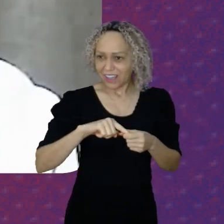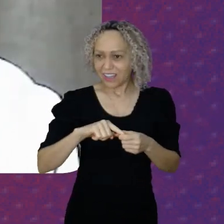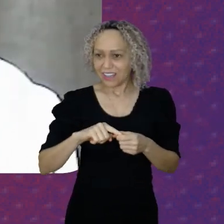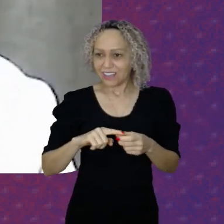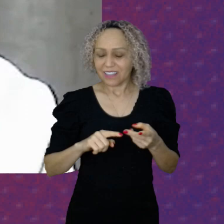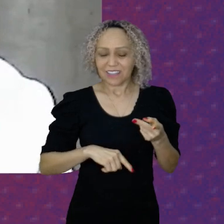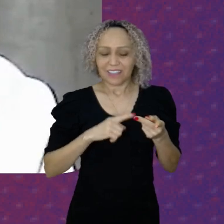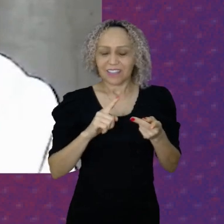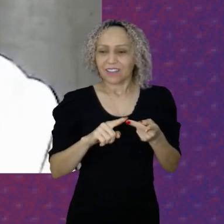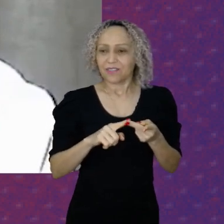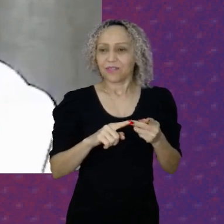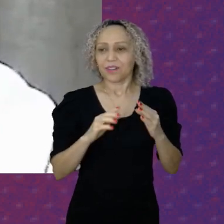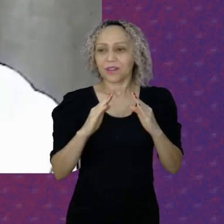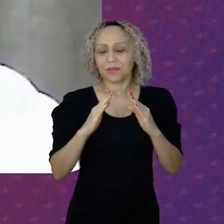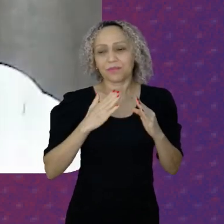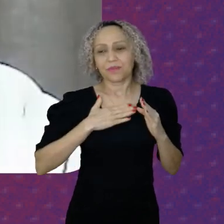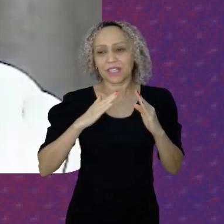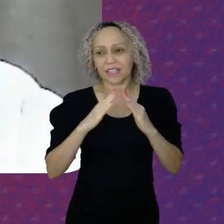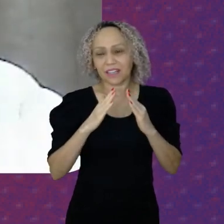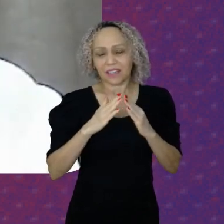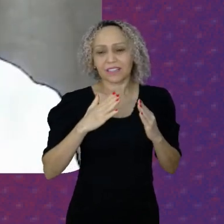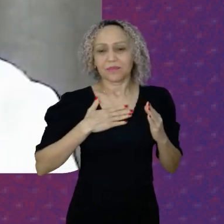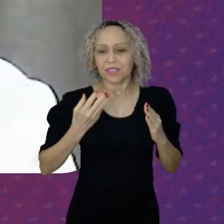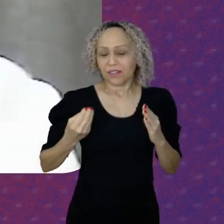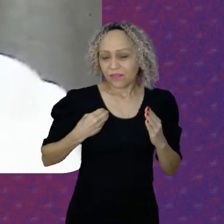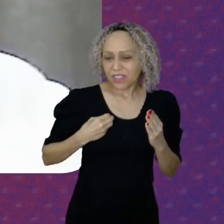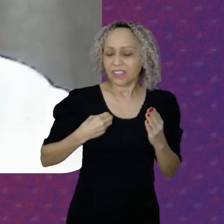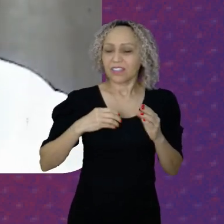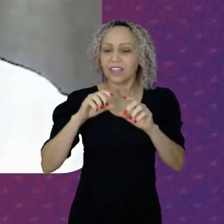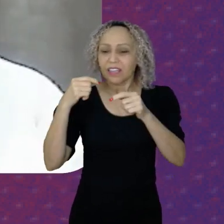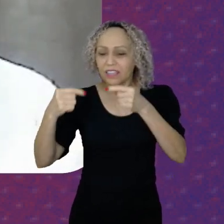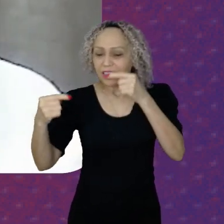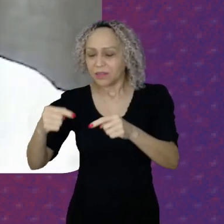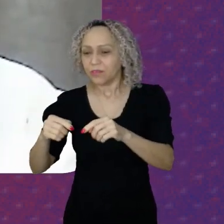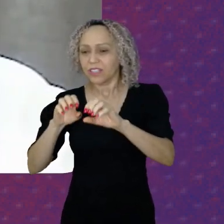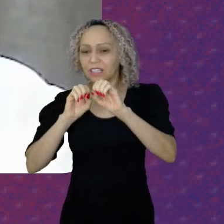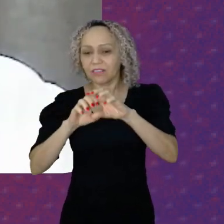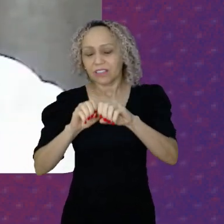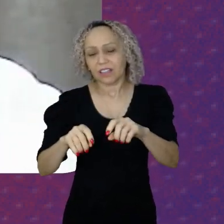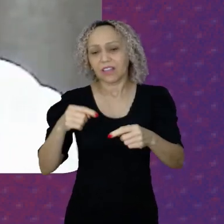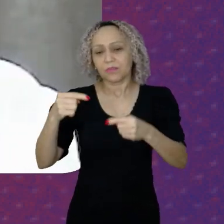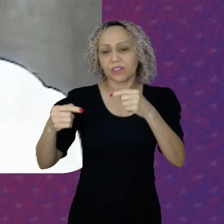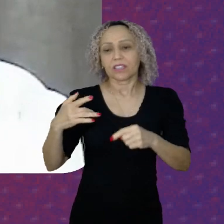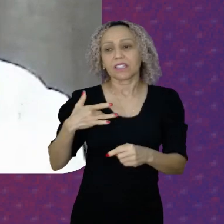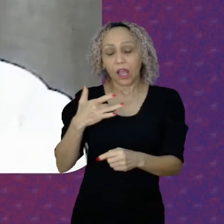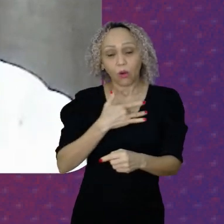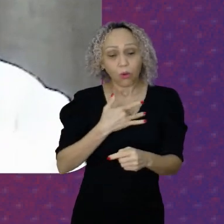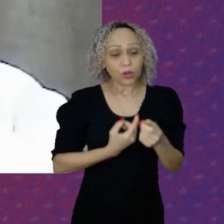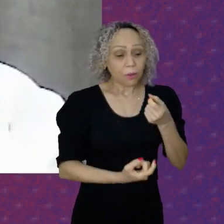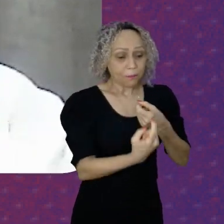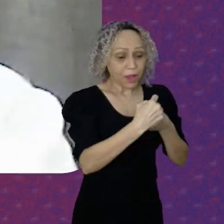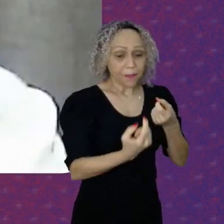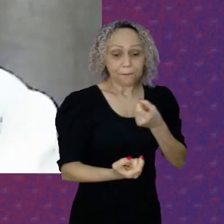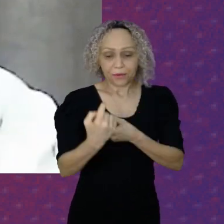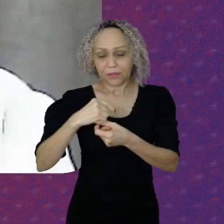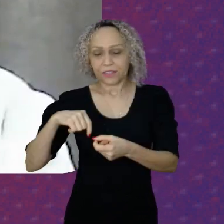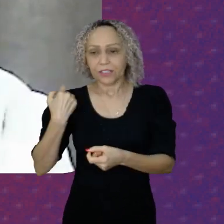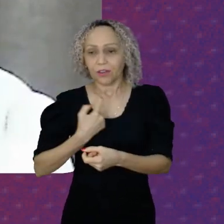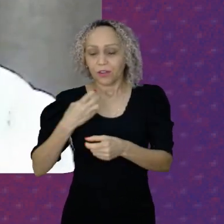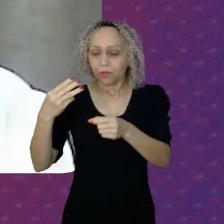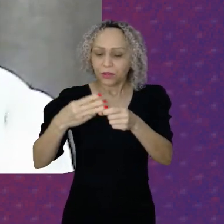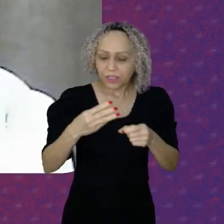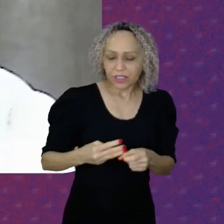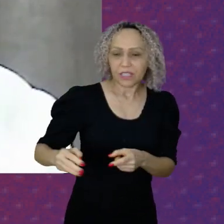Minha Casa Minha Vida e as políticas educacionais e as políticas de saúde, né? Nos nossos municípios, nos nossos